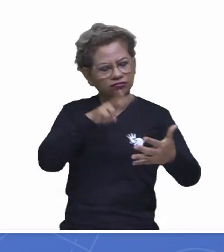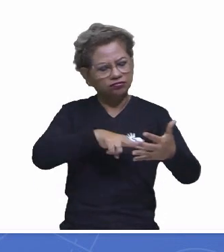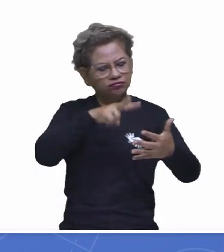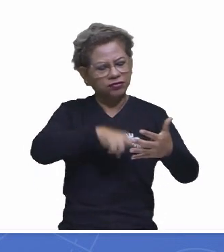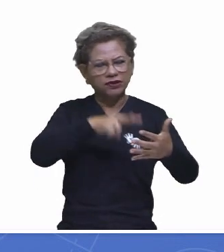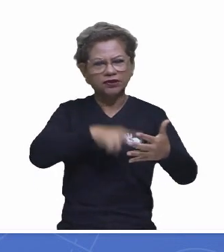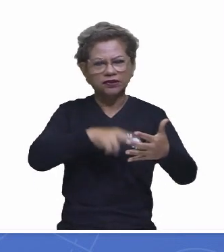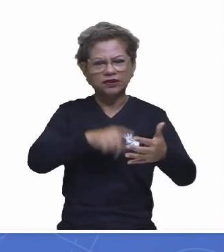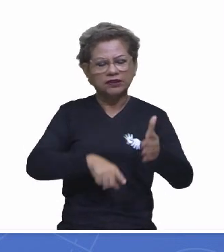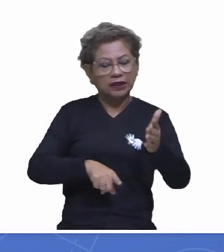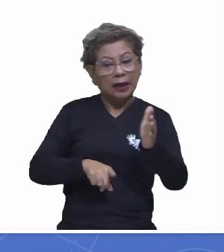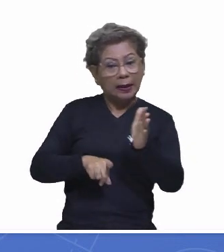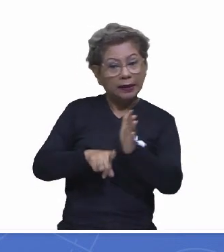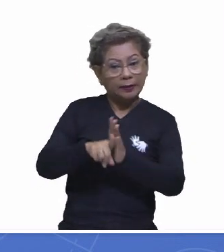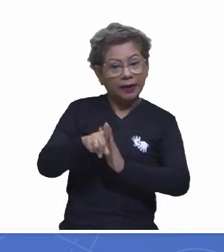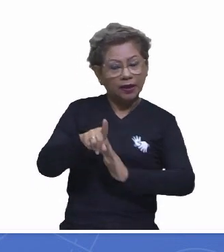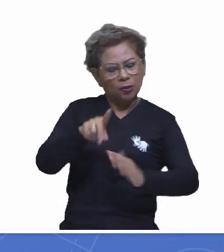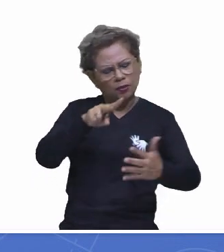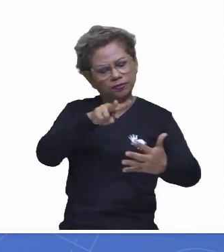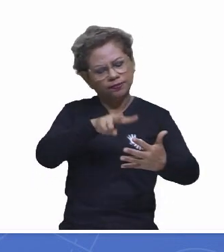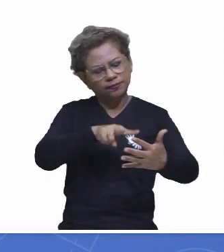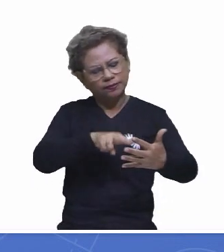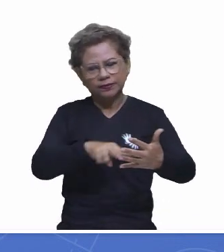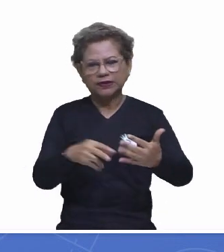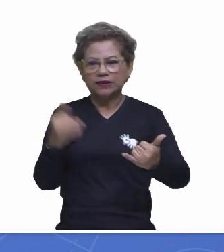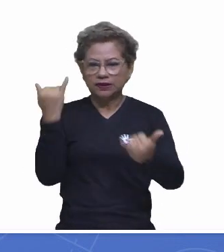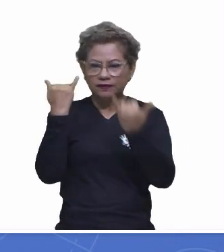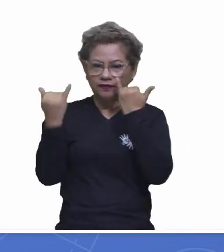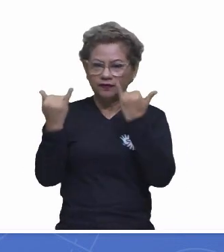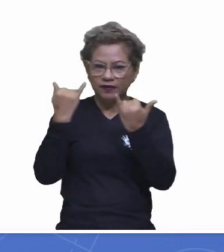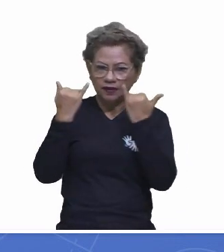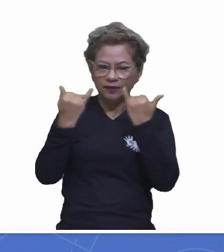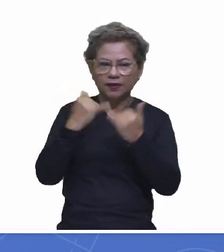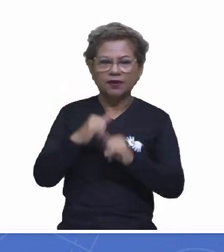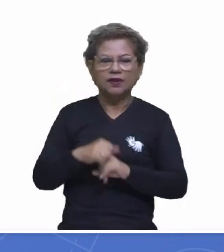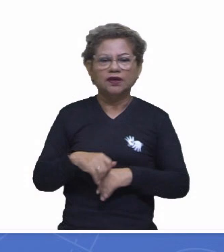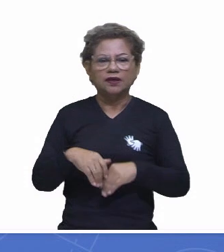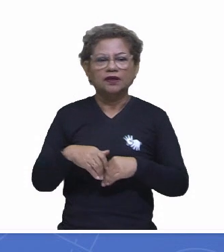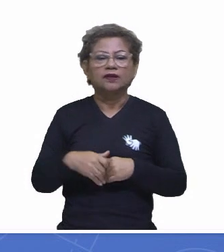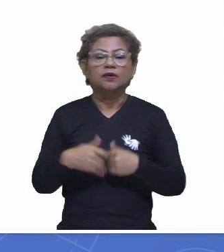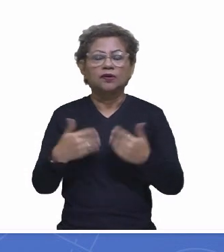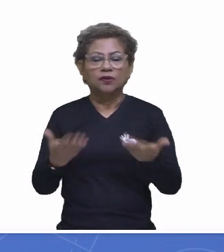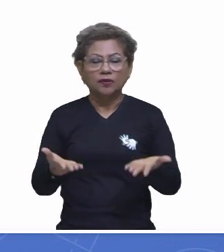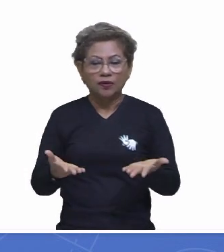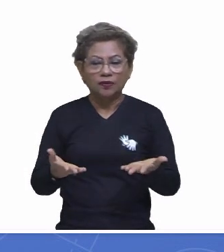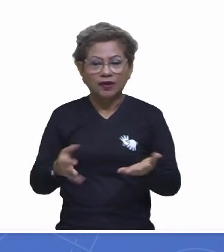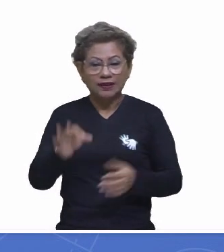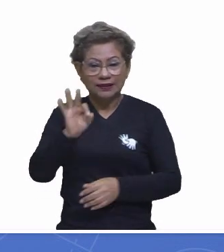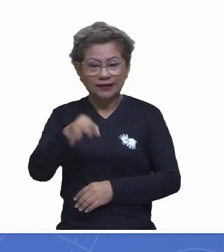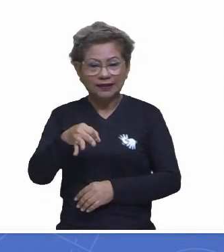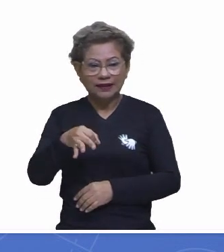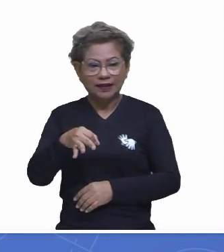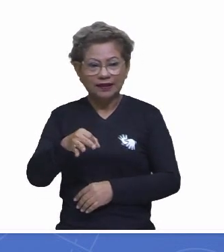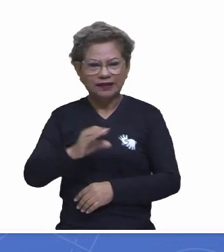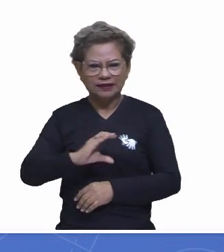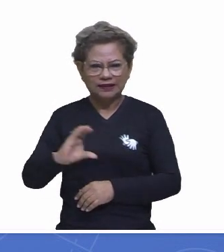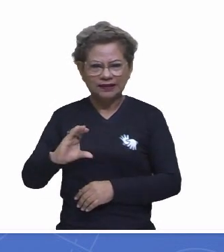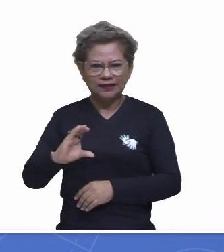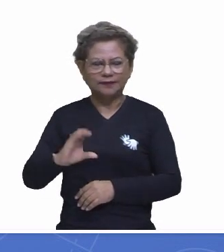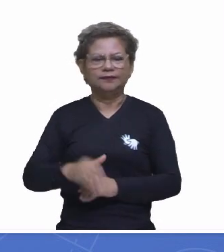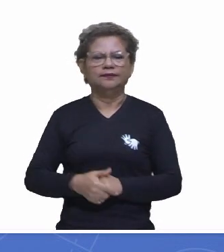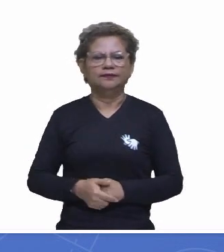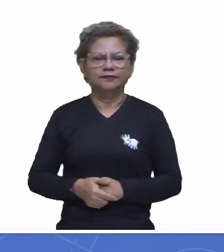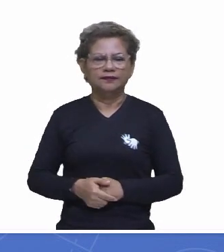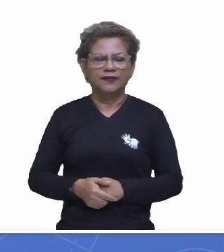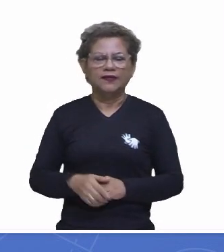só, aqui vai ter essa ideia positiva é a letra C. Olha só,